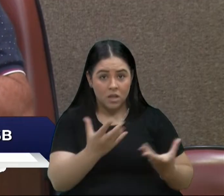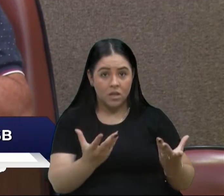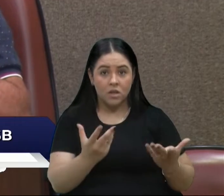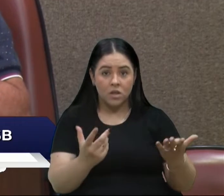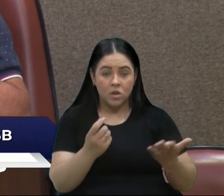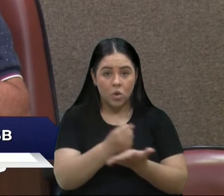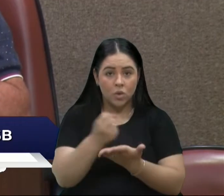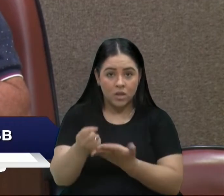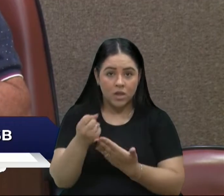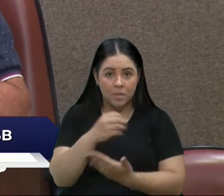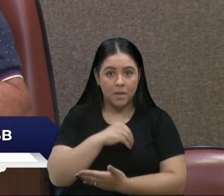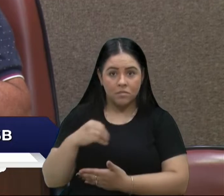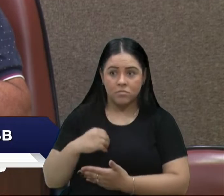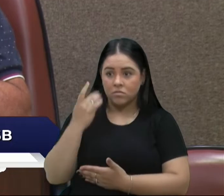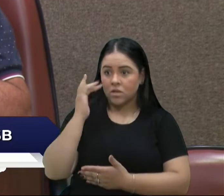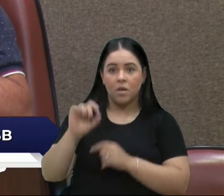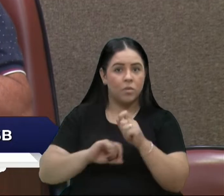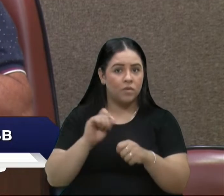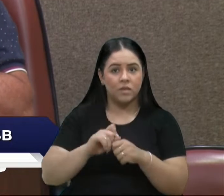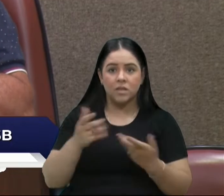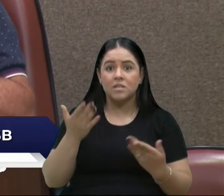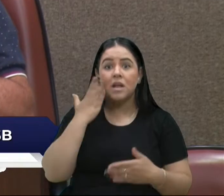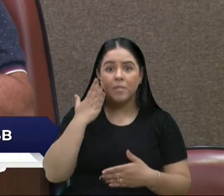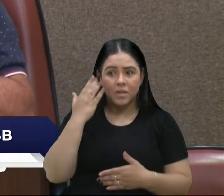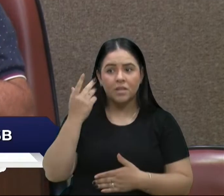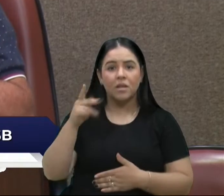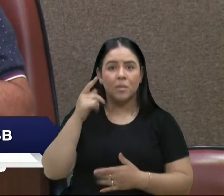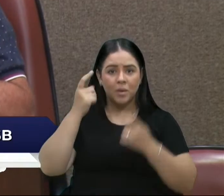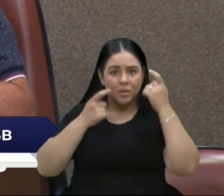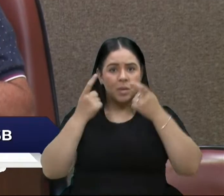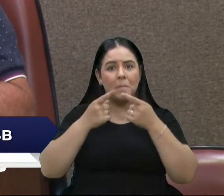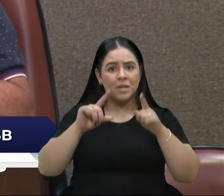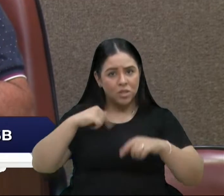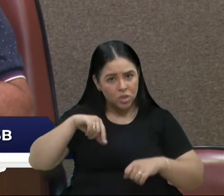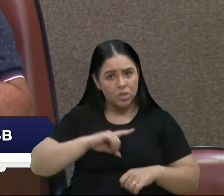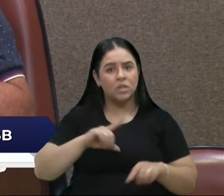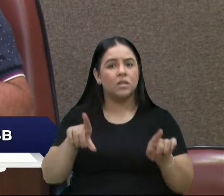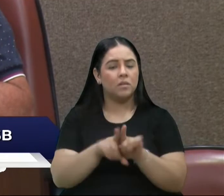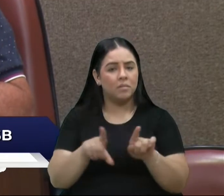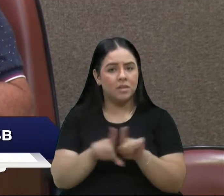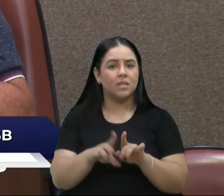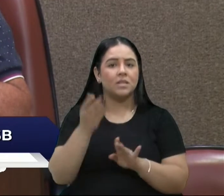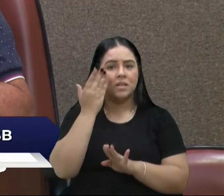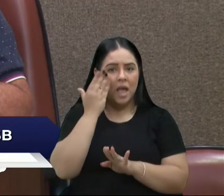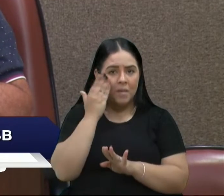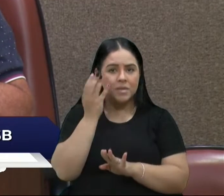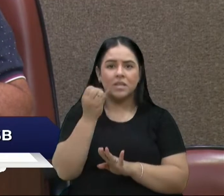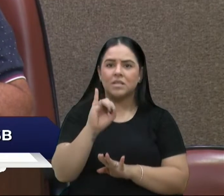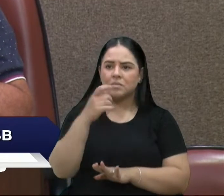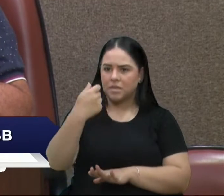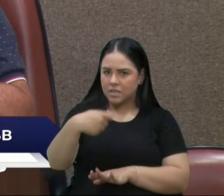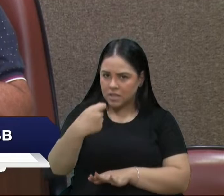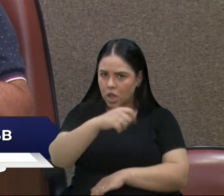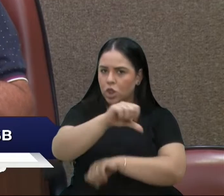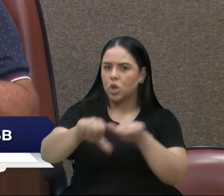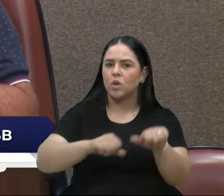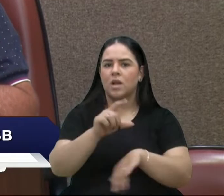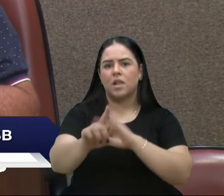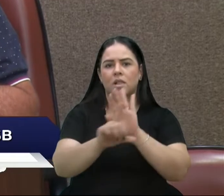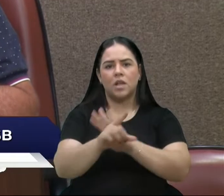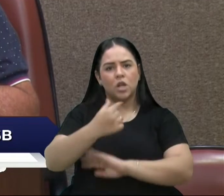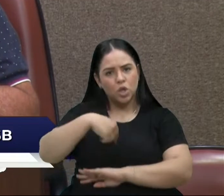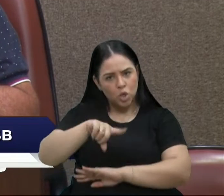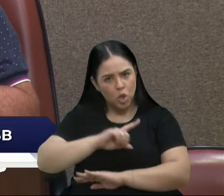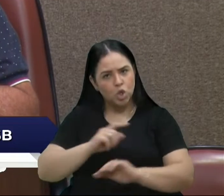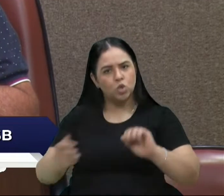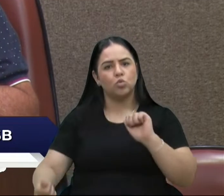o que pode ter que ser feito. Eu sei da sua preocupação, mas saiba da nossa preocupação também. E saiba que se tiver que mudar a lei, essa casa é parceira,